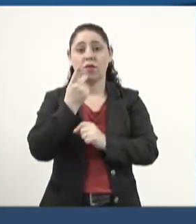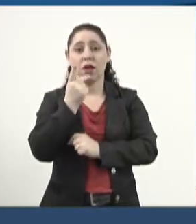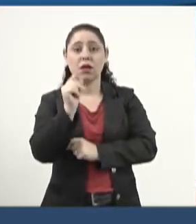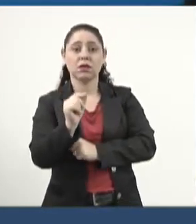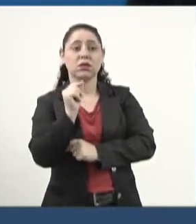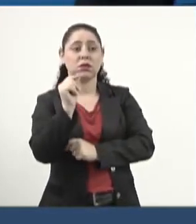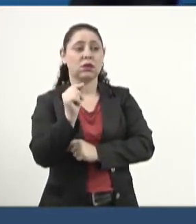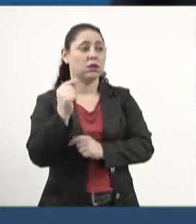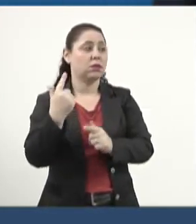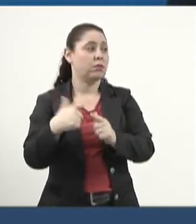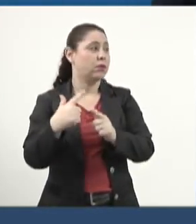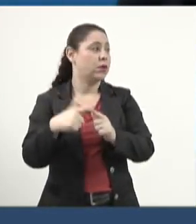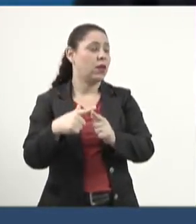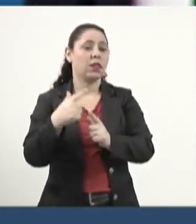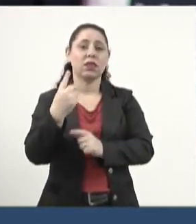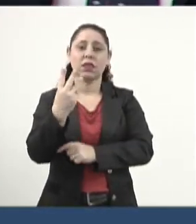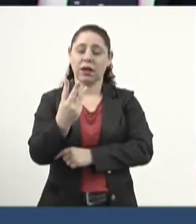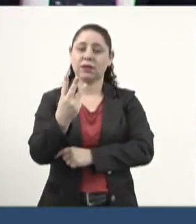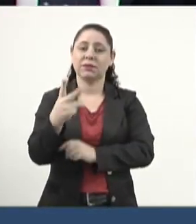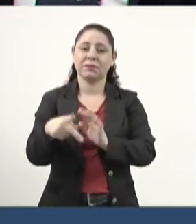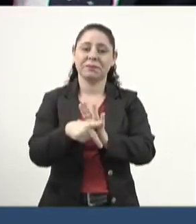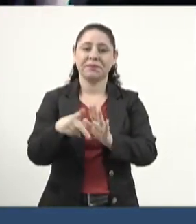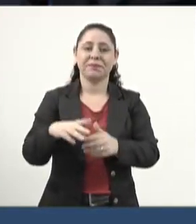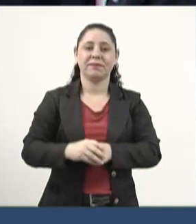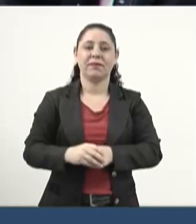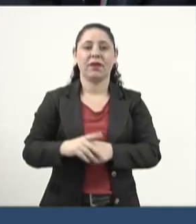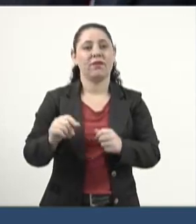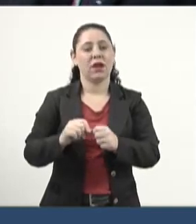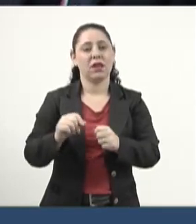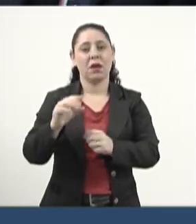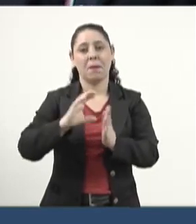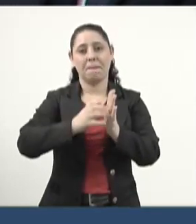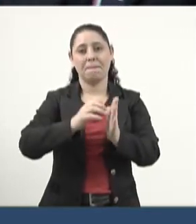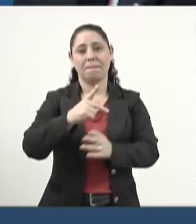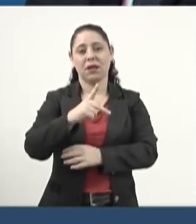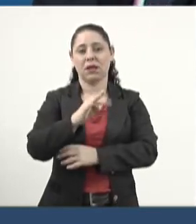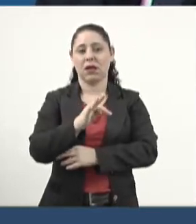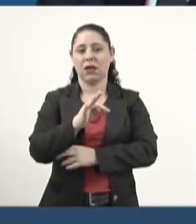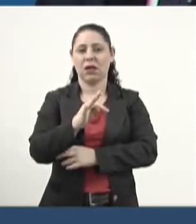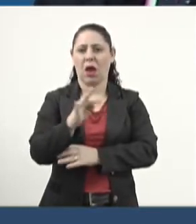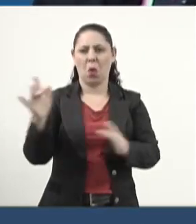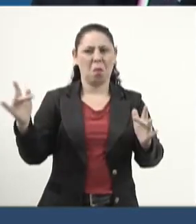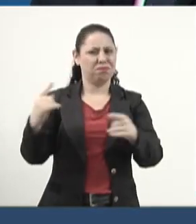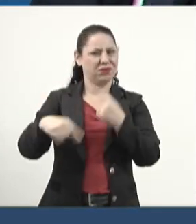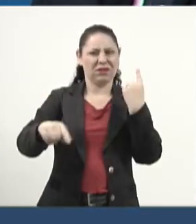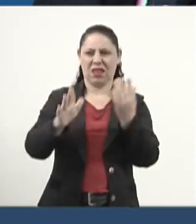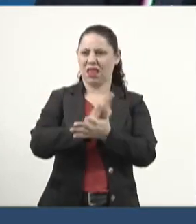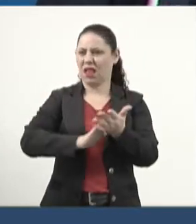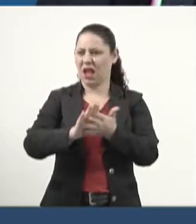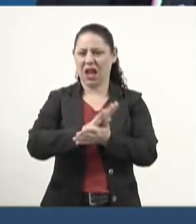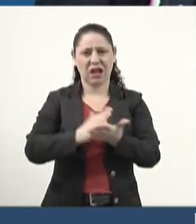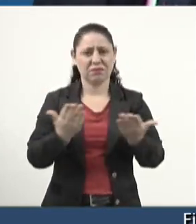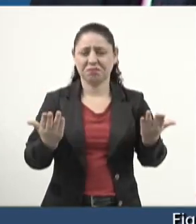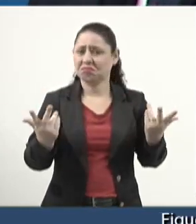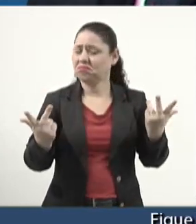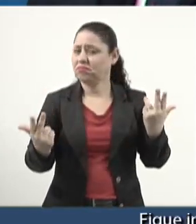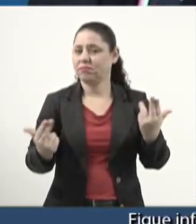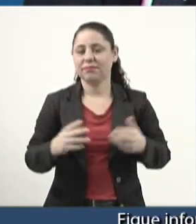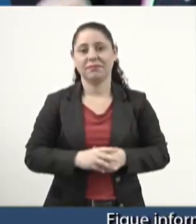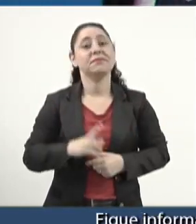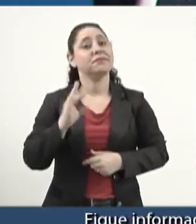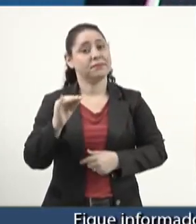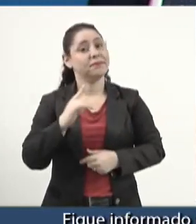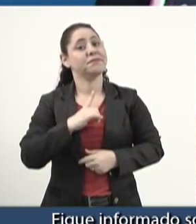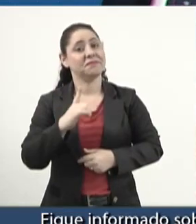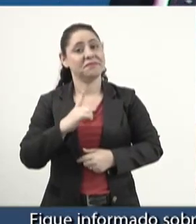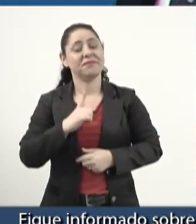dizendo que foi 3 represas feitas pelo governo do PT, que nada tem uma coisa a ver com a outra, certo? Se tivesse